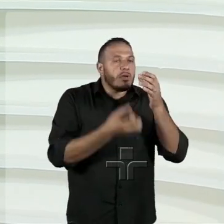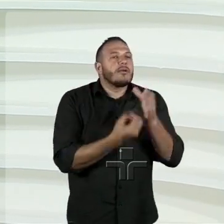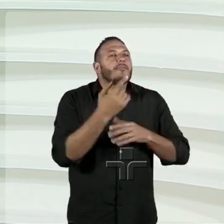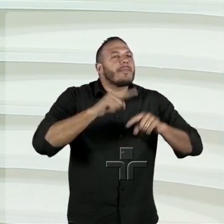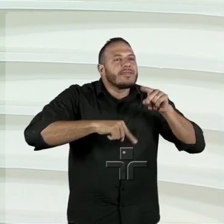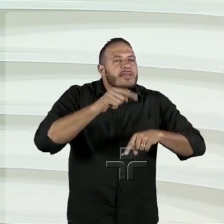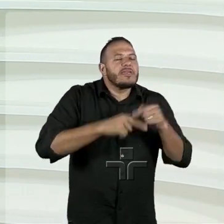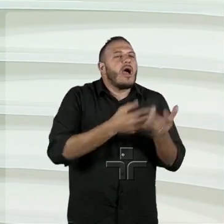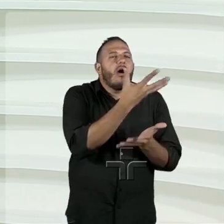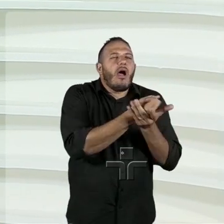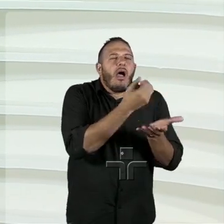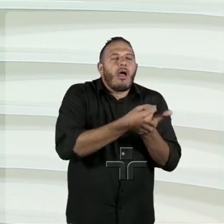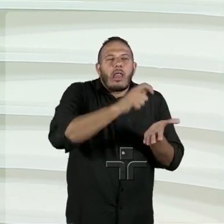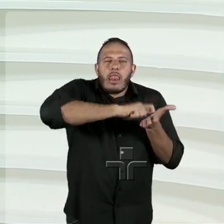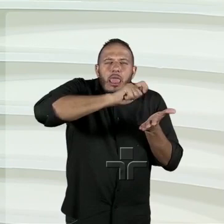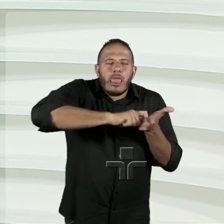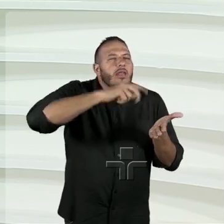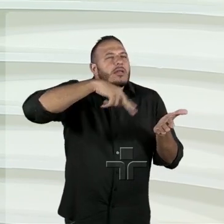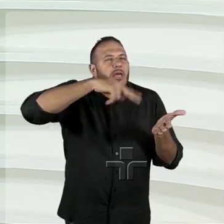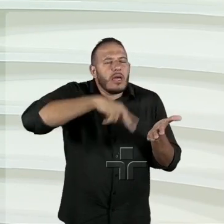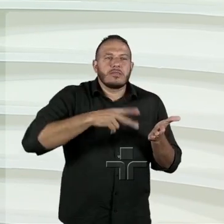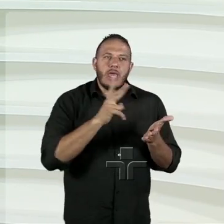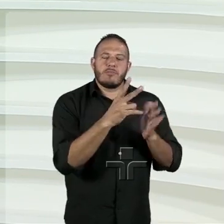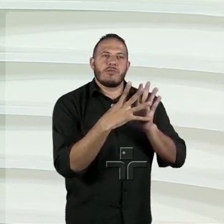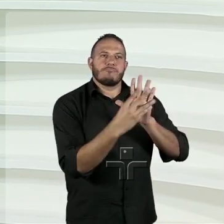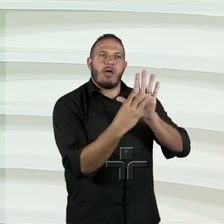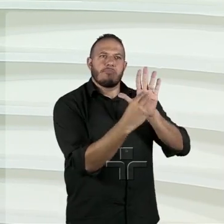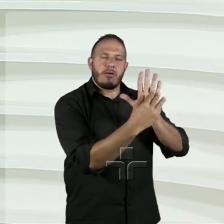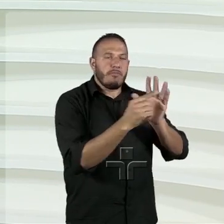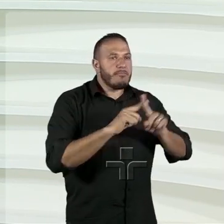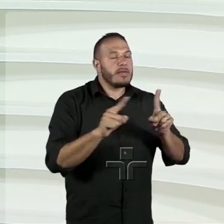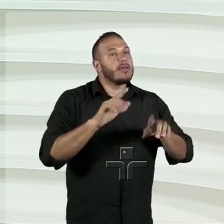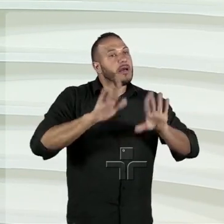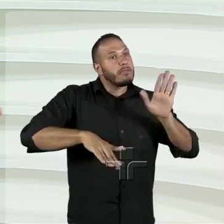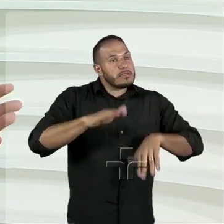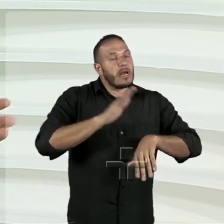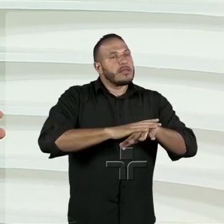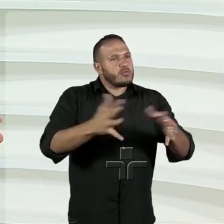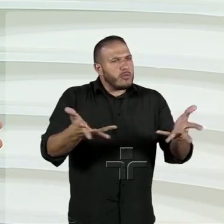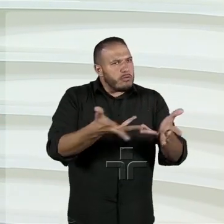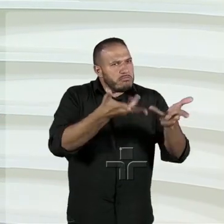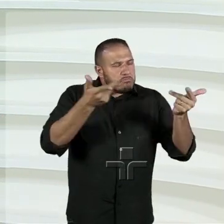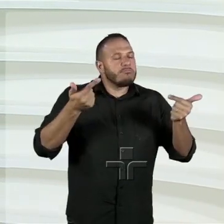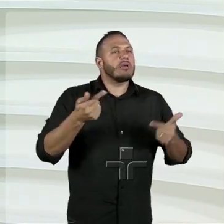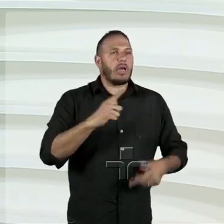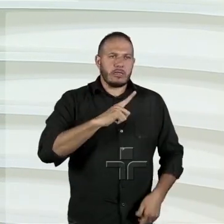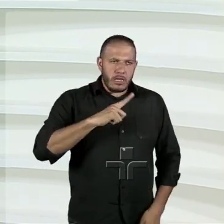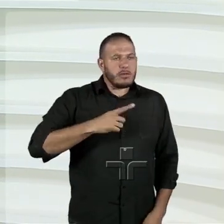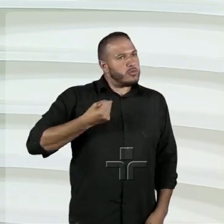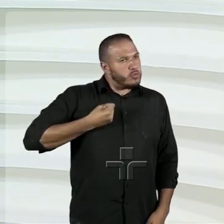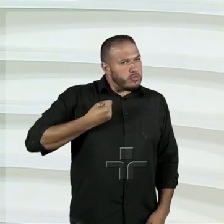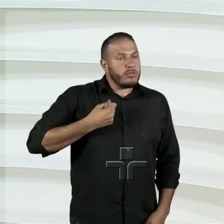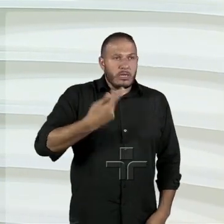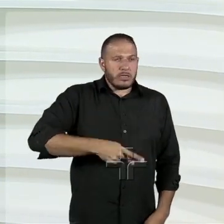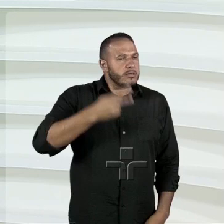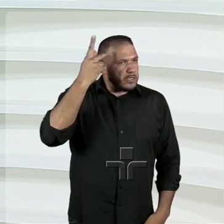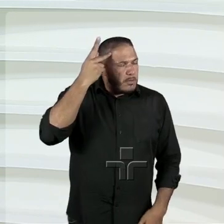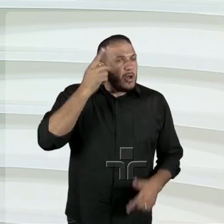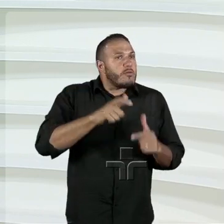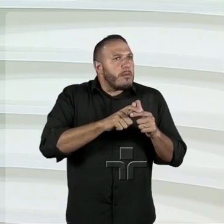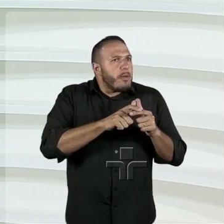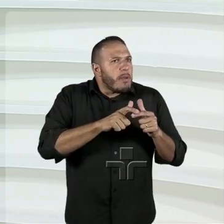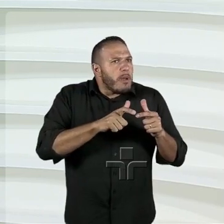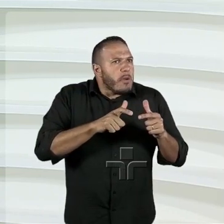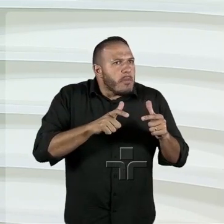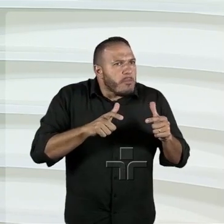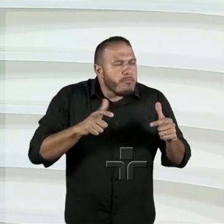escrever, que sempre foi referência. E apesar da sua grandiosidade nos números que nós temos, São Paulo cresceu ao longo